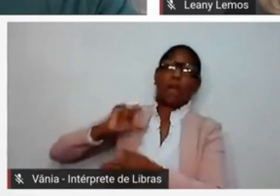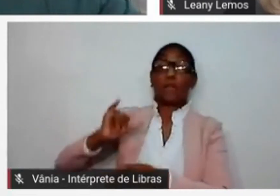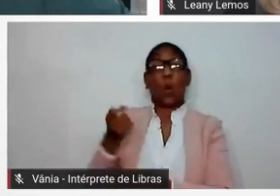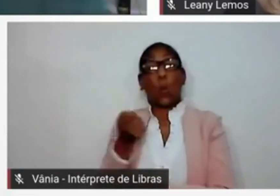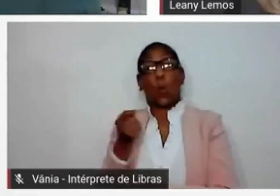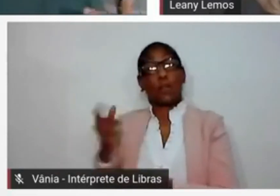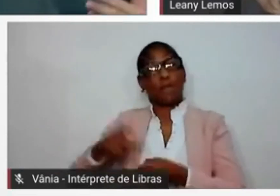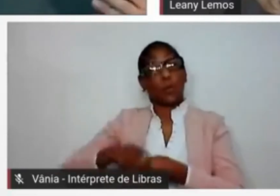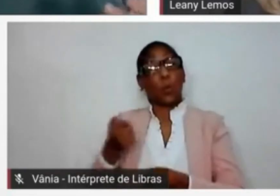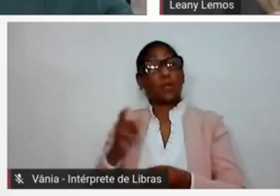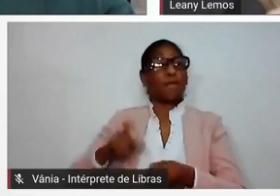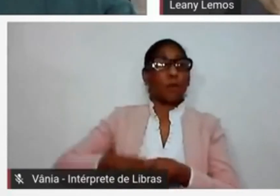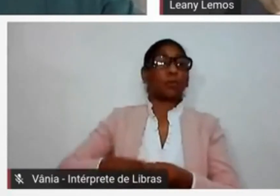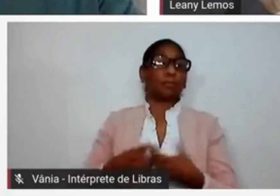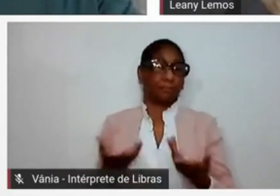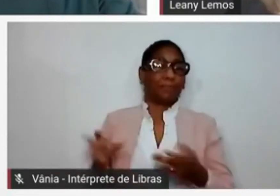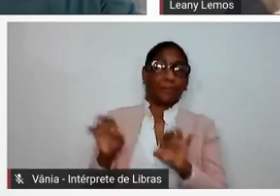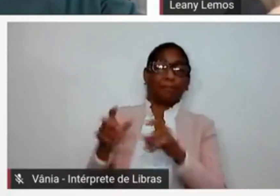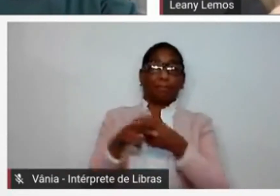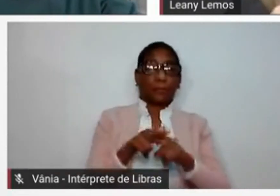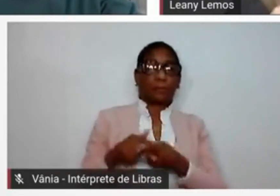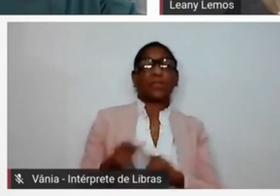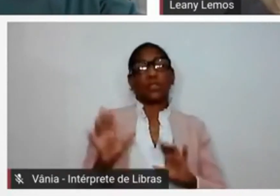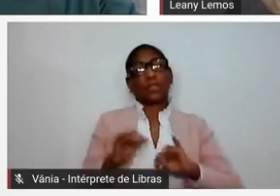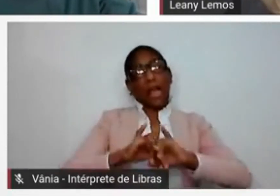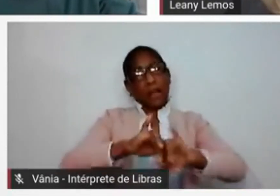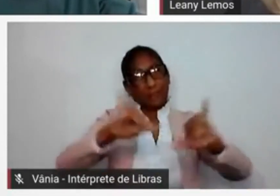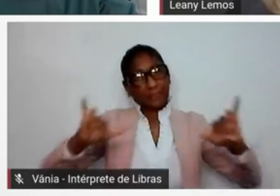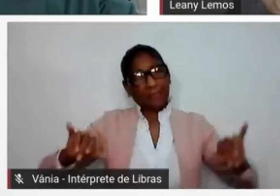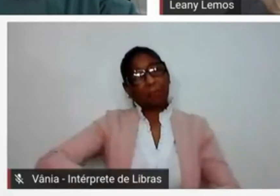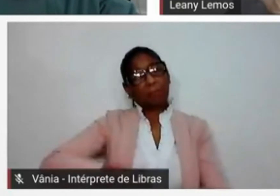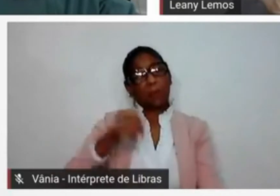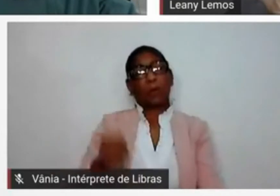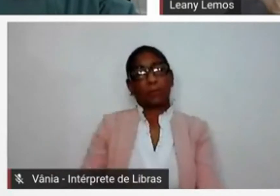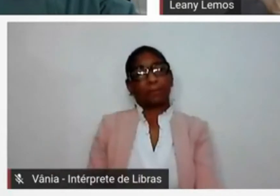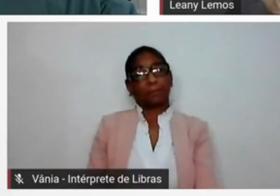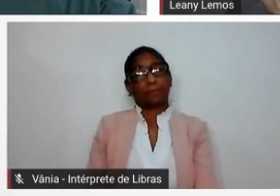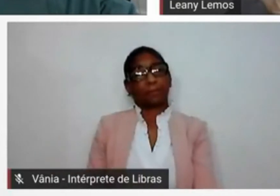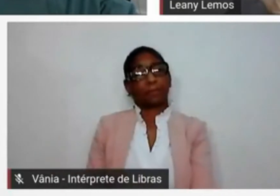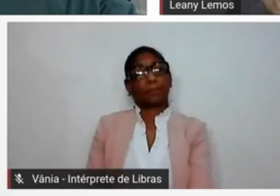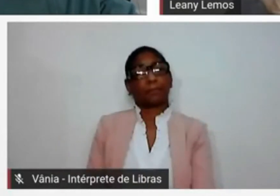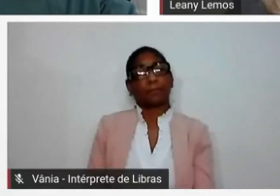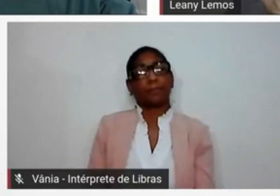Então, nos encarregamos de fazer esta comunicação de uma possibilidade de retorno de forma